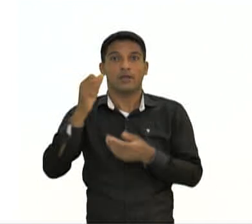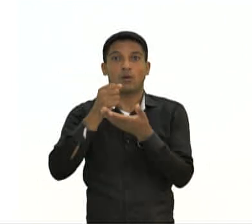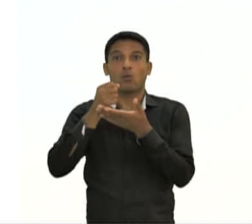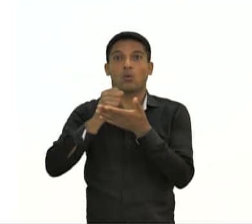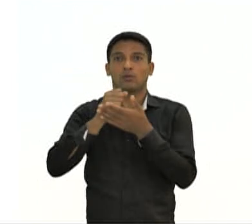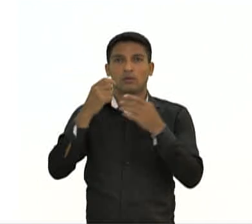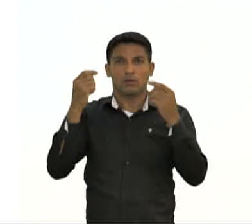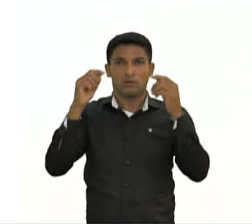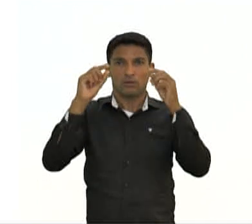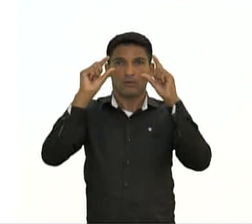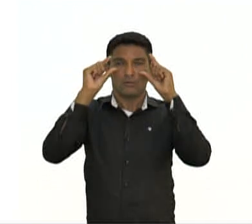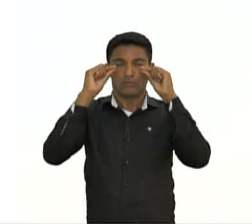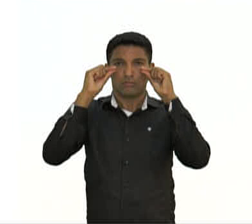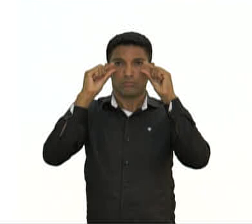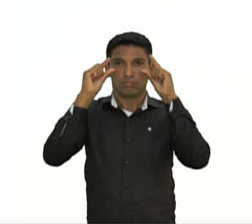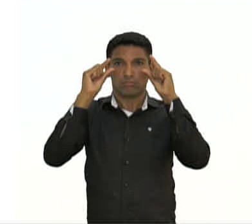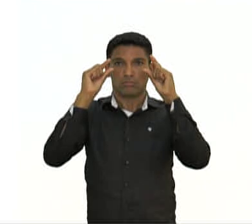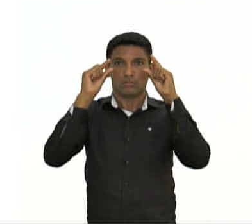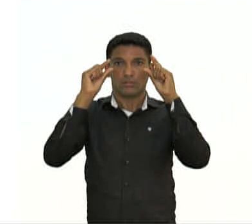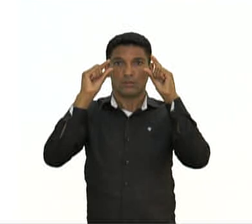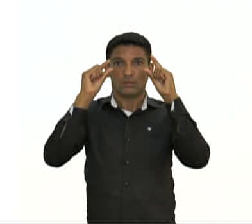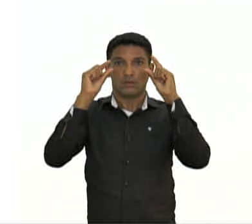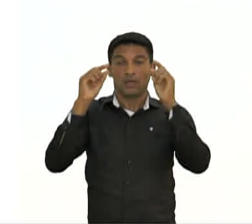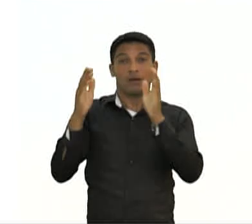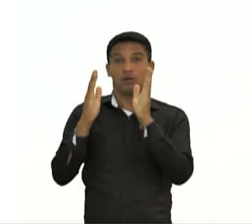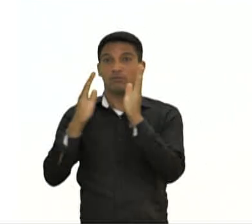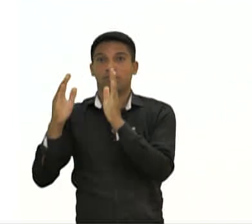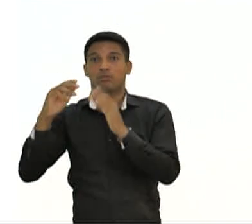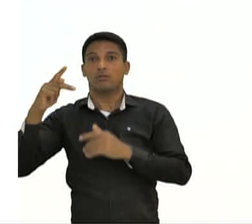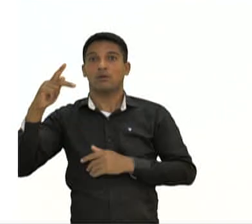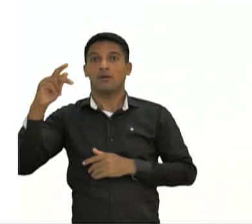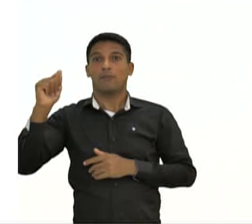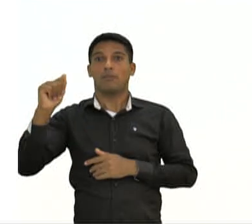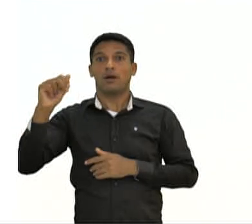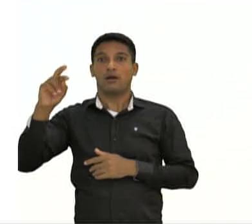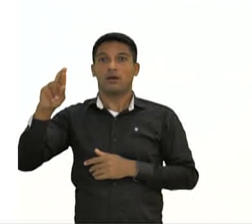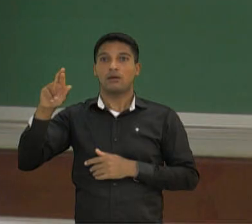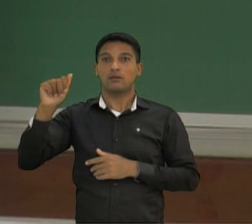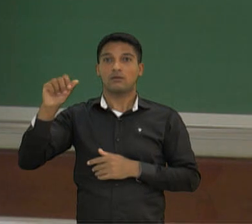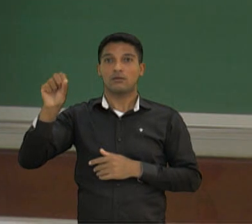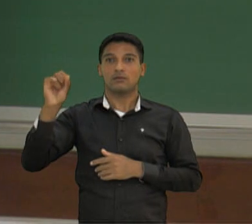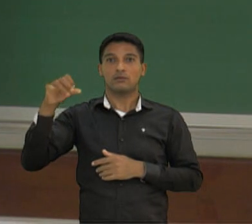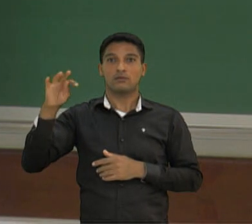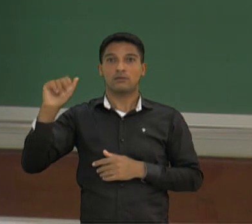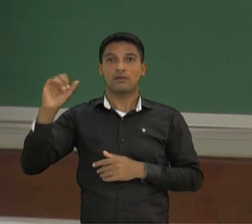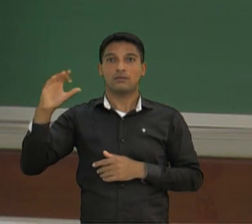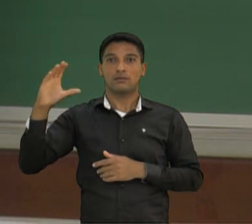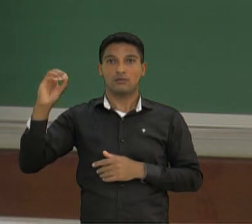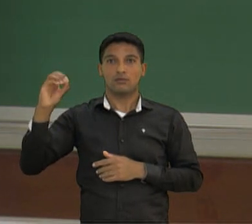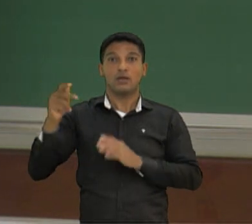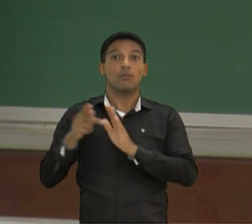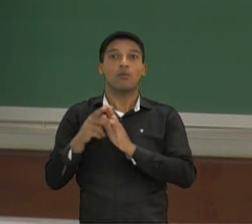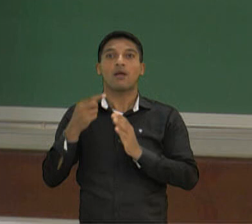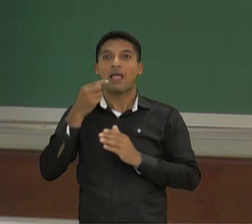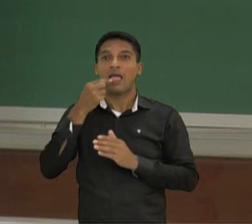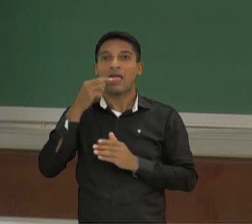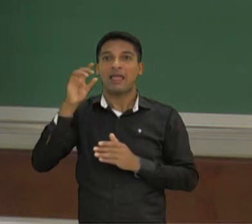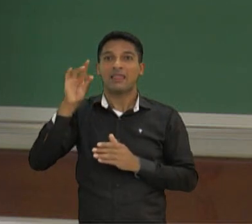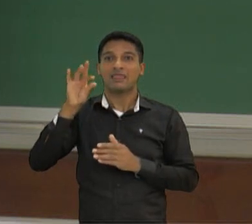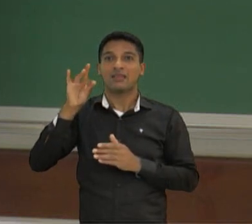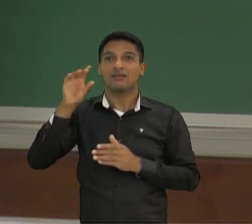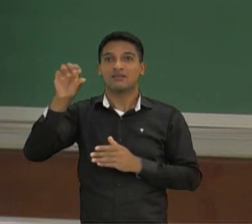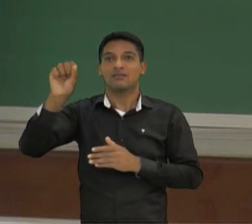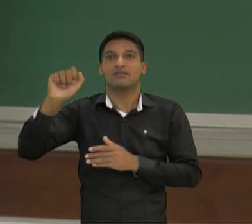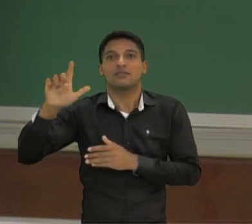parasimpático estimula a salivação. Então, são opostos aí. E eles são formados pelos gânglios nervosos e pelos nervos que vão